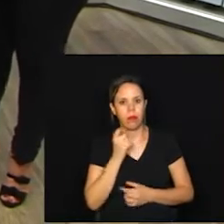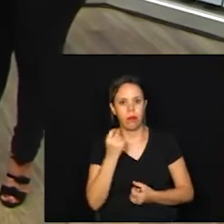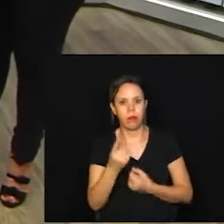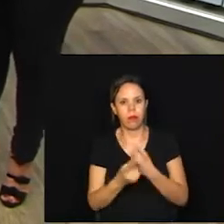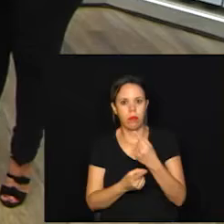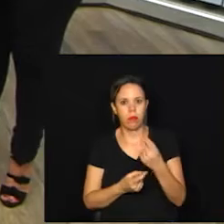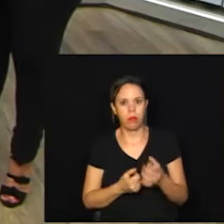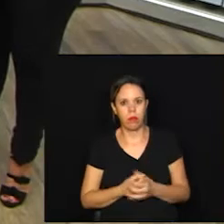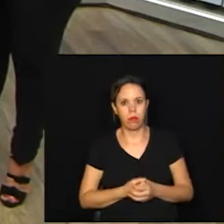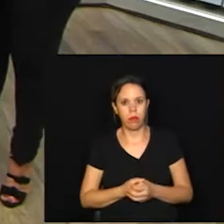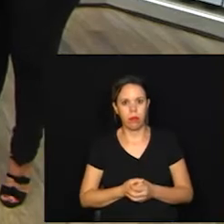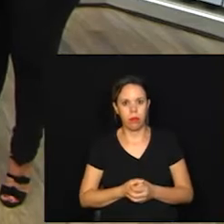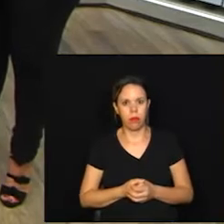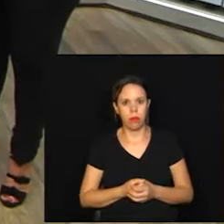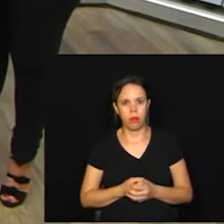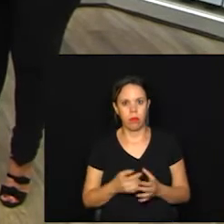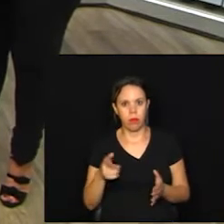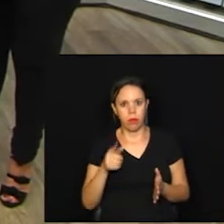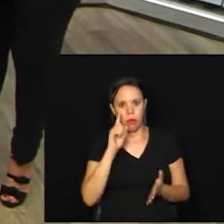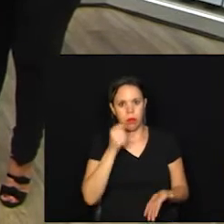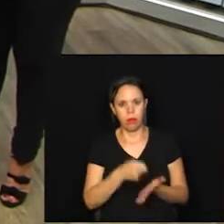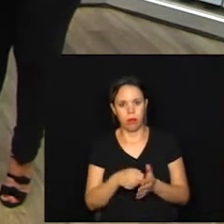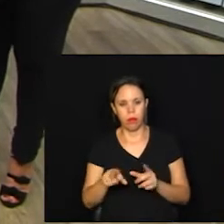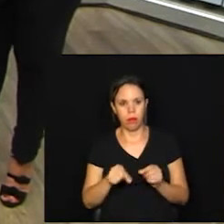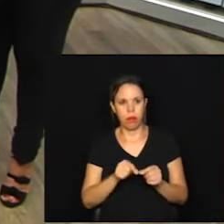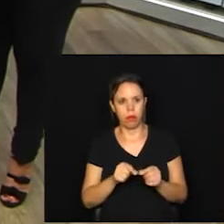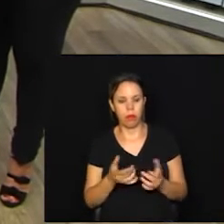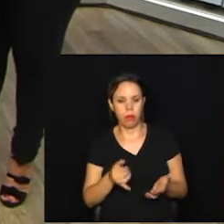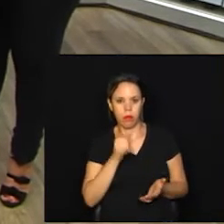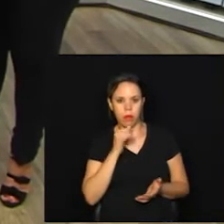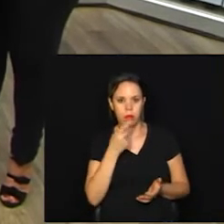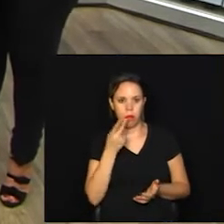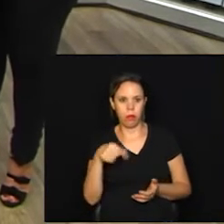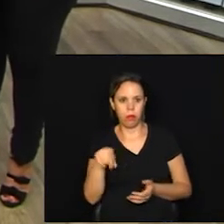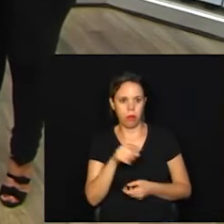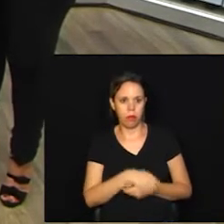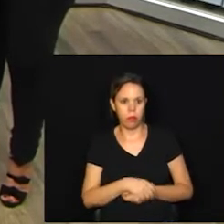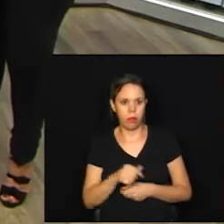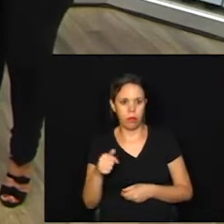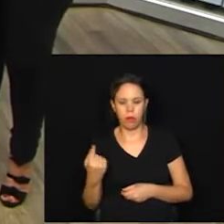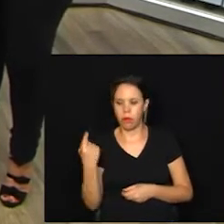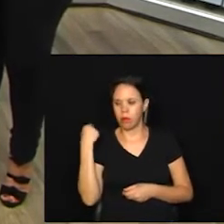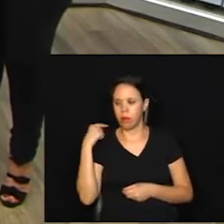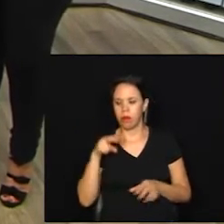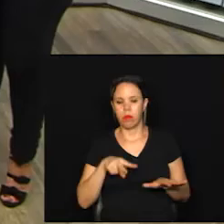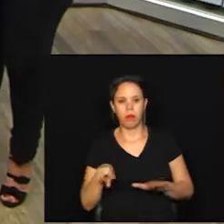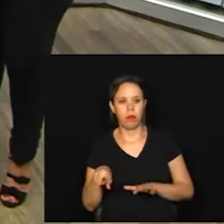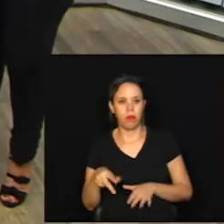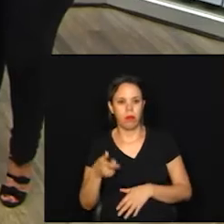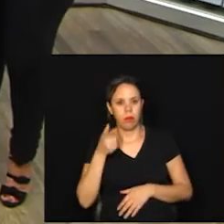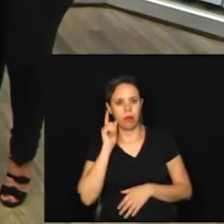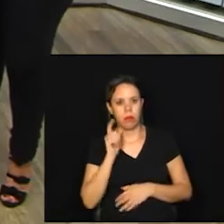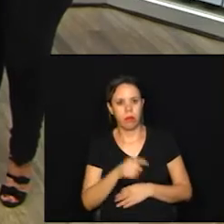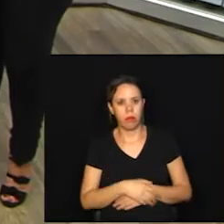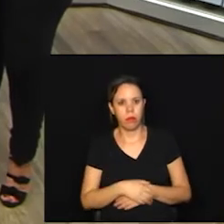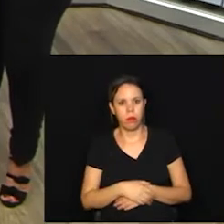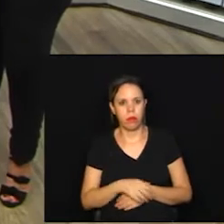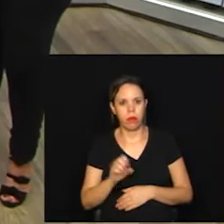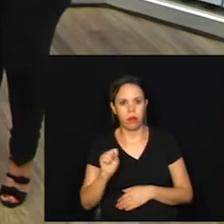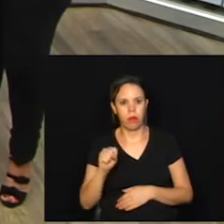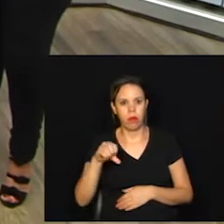maiores motivadores dessa decisão. Olha, a gente falava aqui na última semana, inclusive ontem,